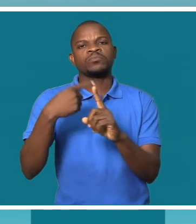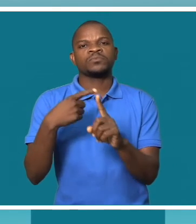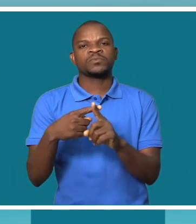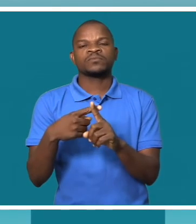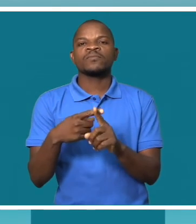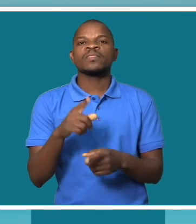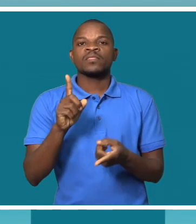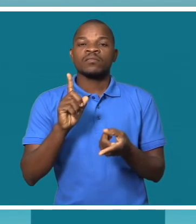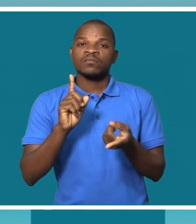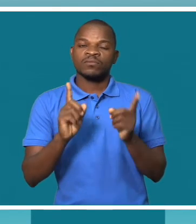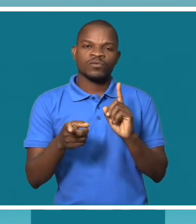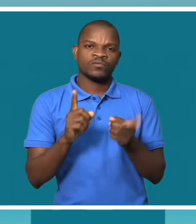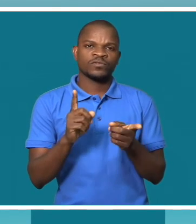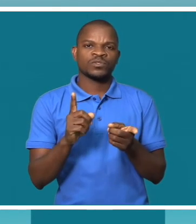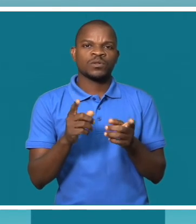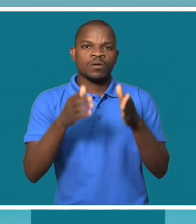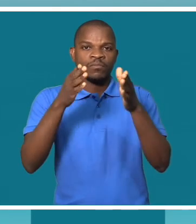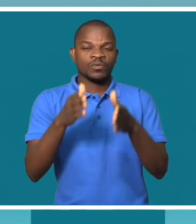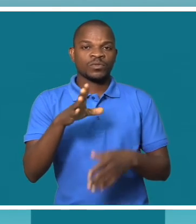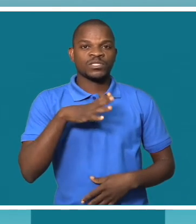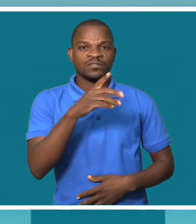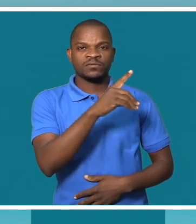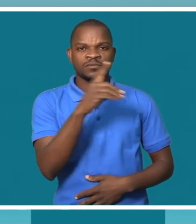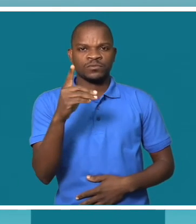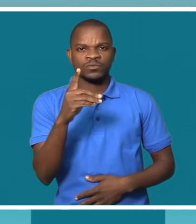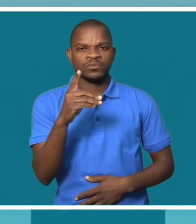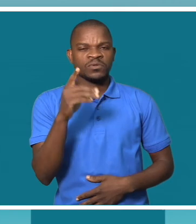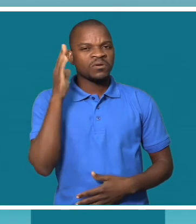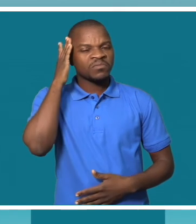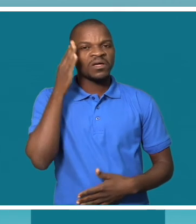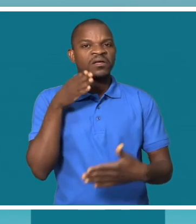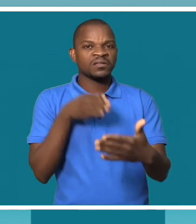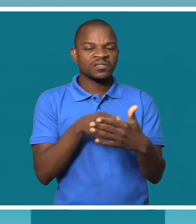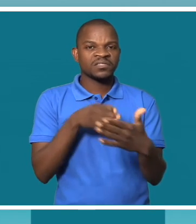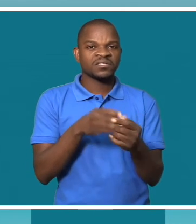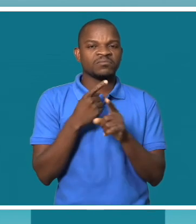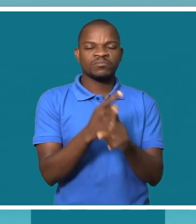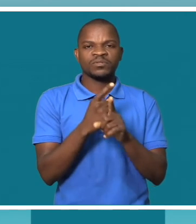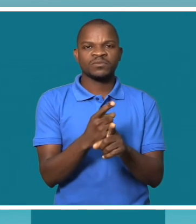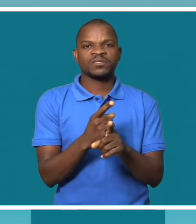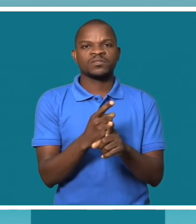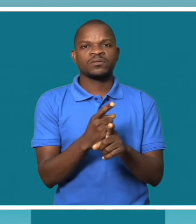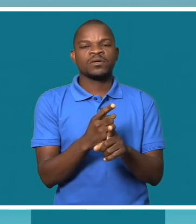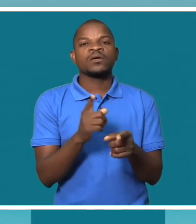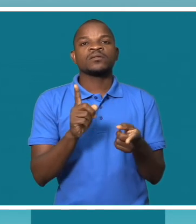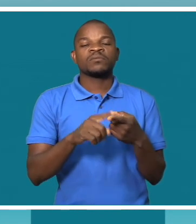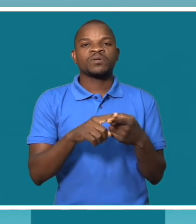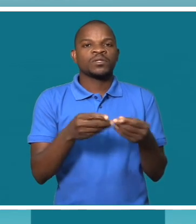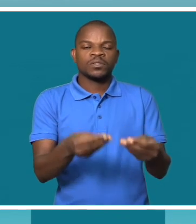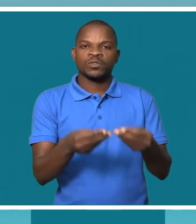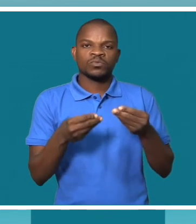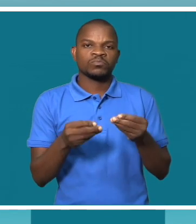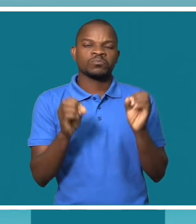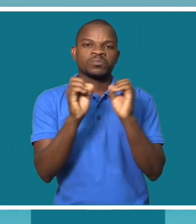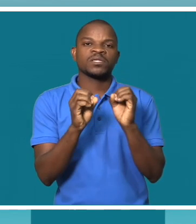e que provavelmente o fato de terem deficiência inibe de participarem e não nos dá a oportunidade de buscar